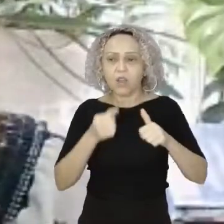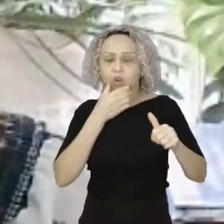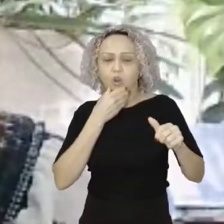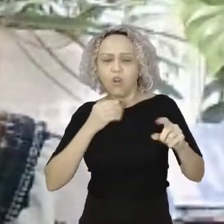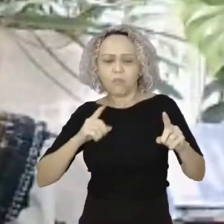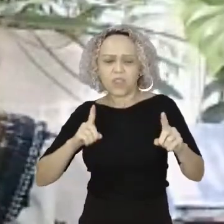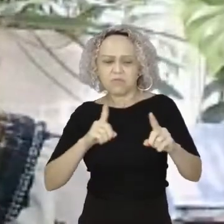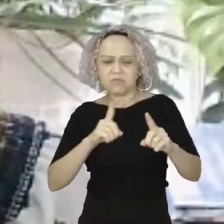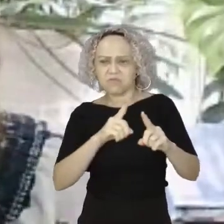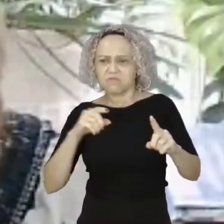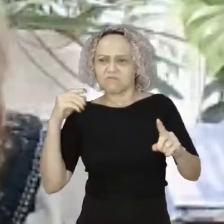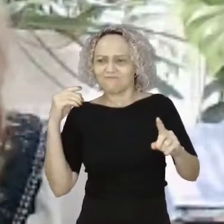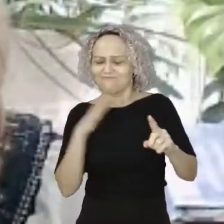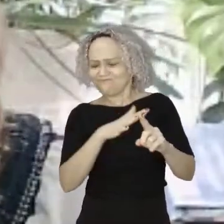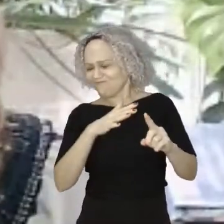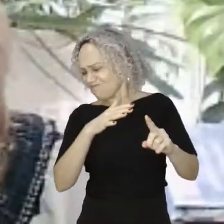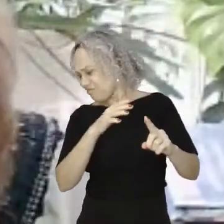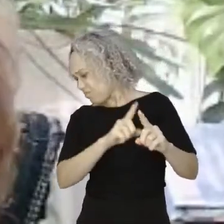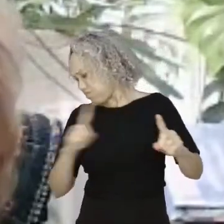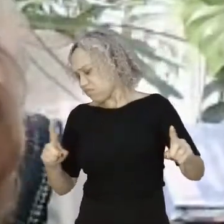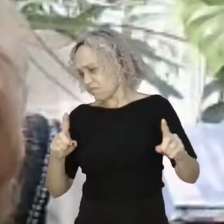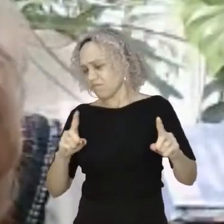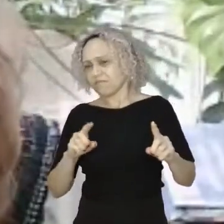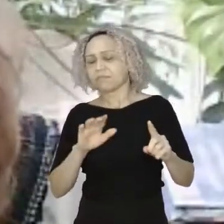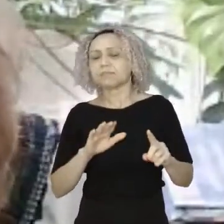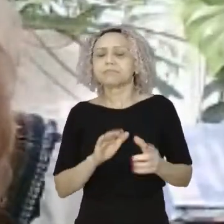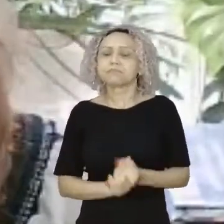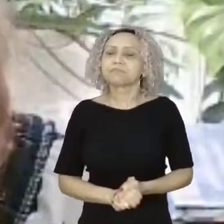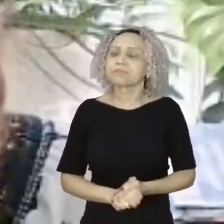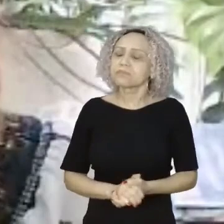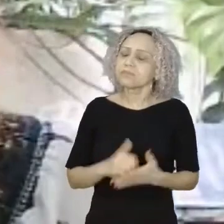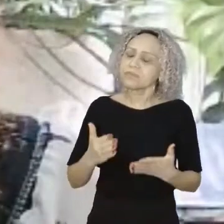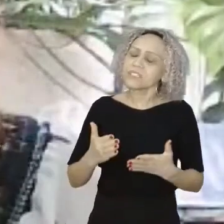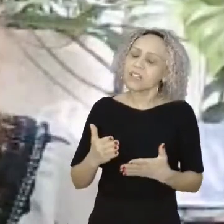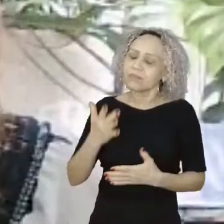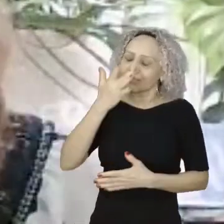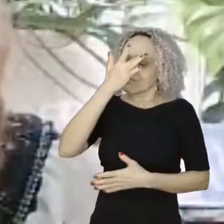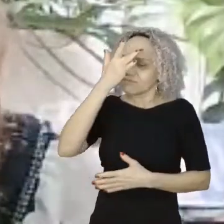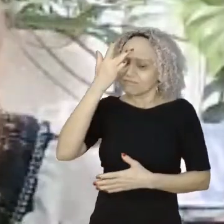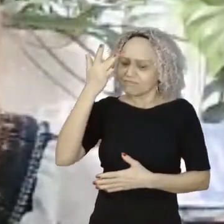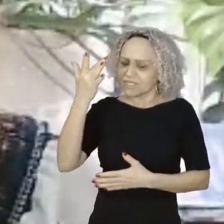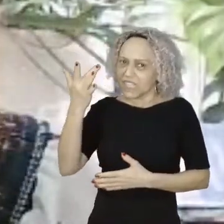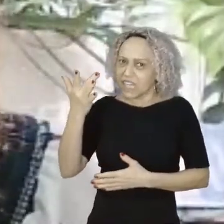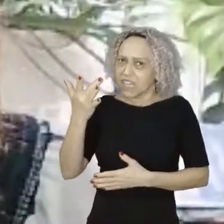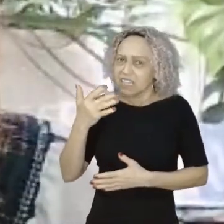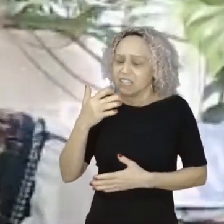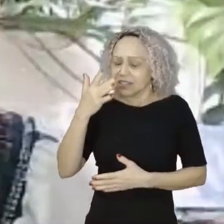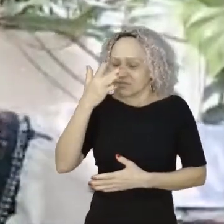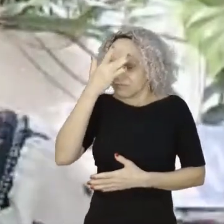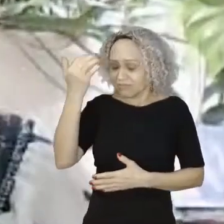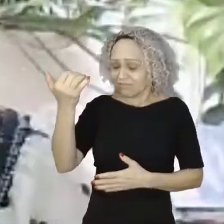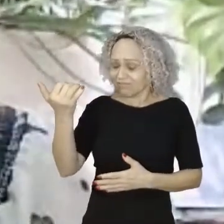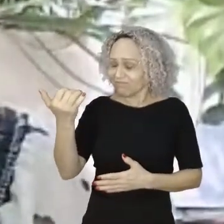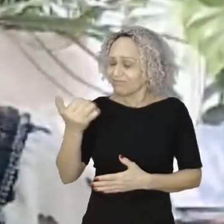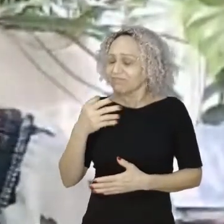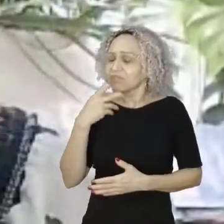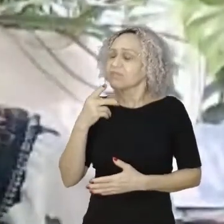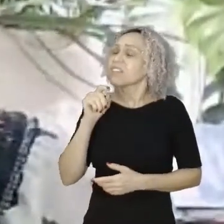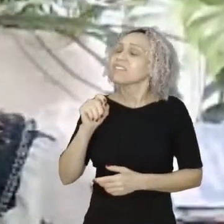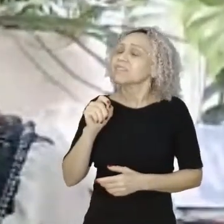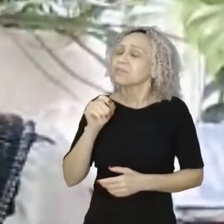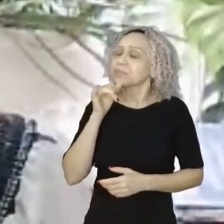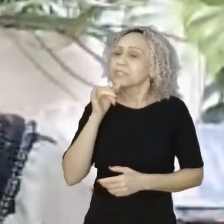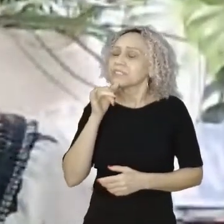que quisera eu não precisar falar desse tema no país, né? Porque misoginia tem a ver com ódio, né? A